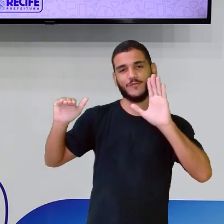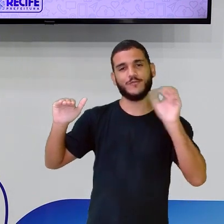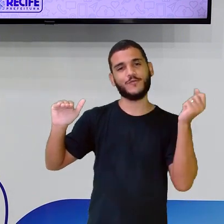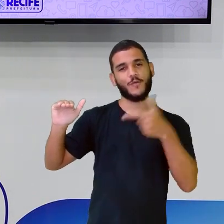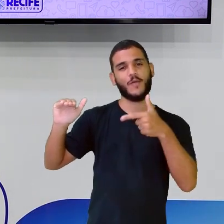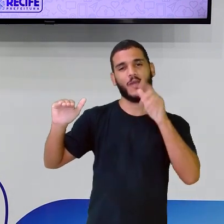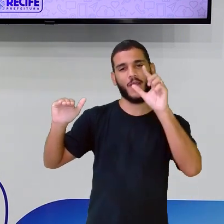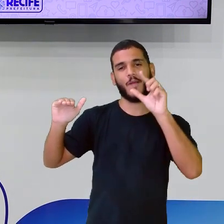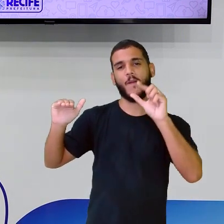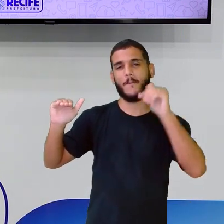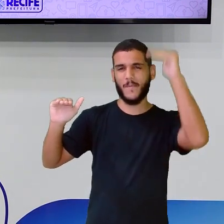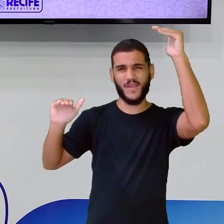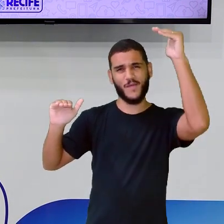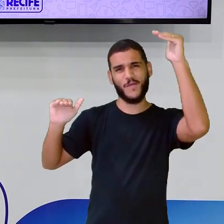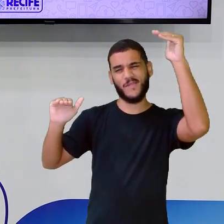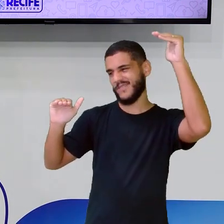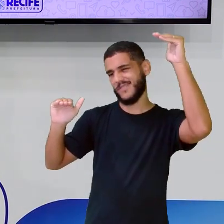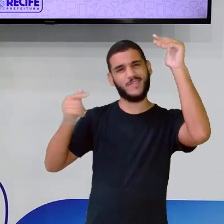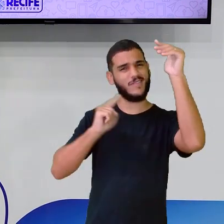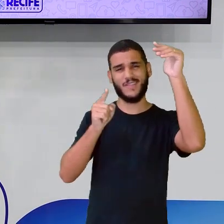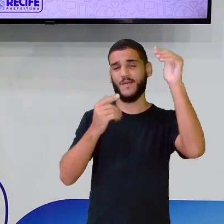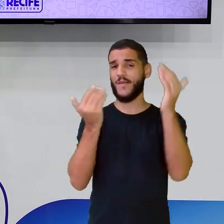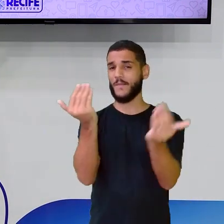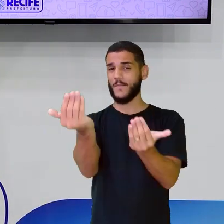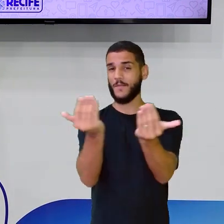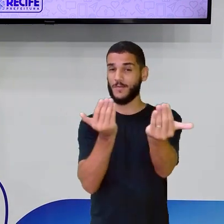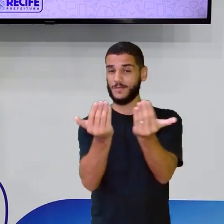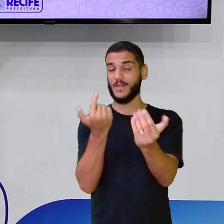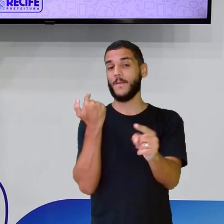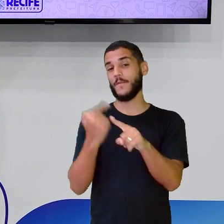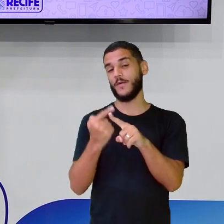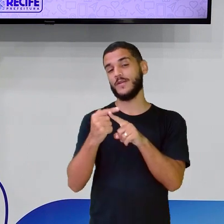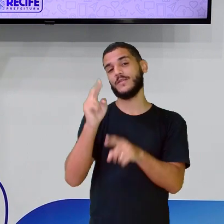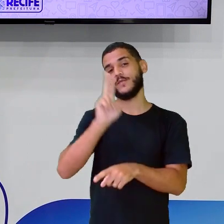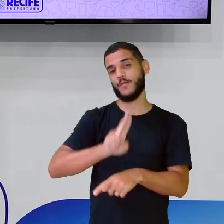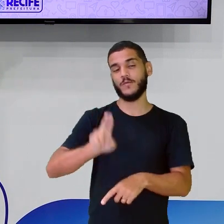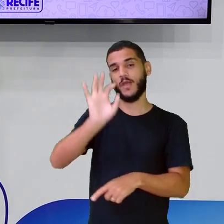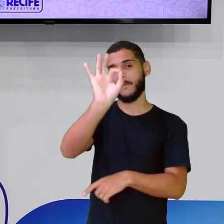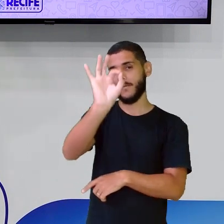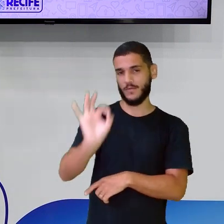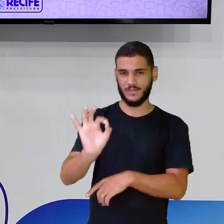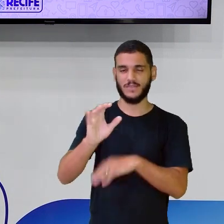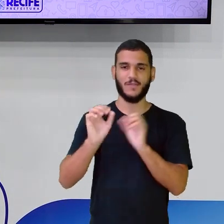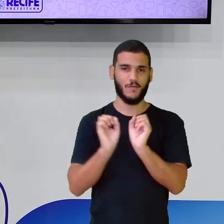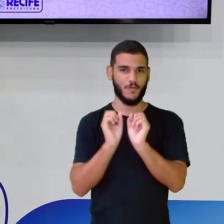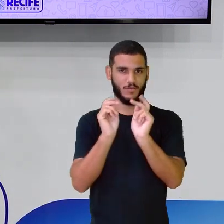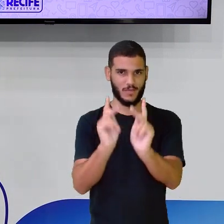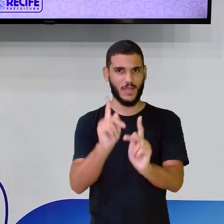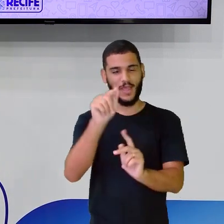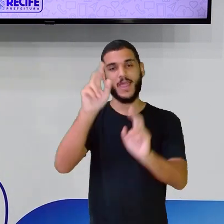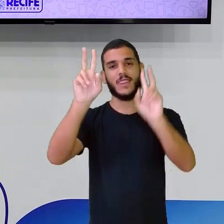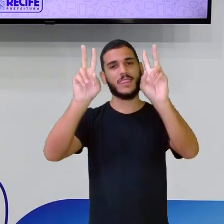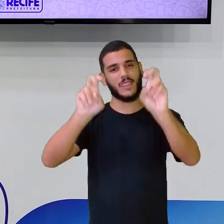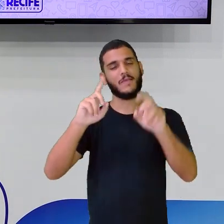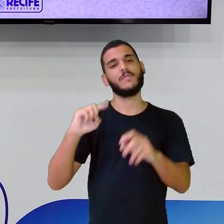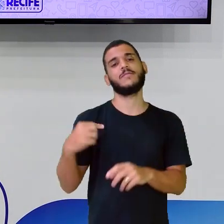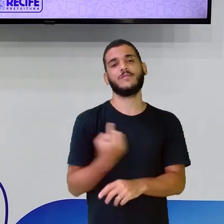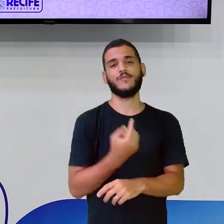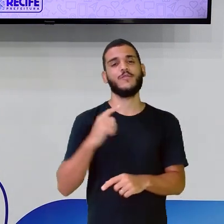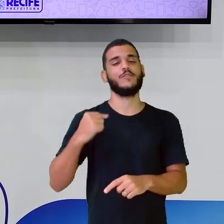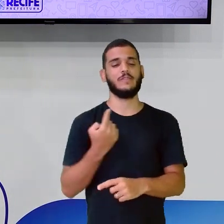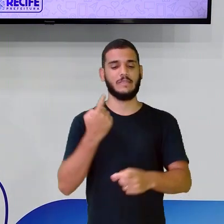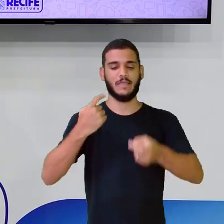questão proporcional. Por isso que está em porcentagem, assunto que a gente também